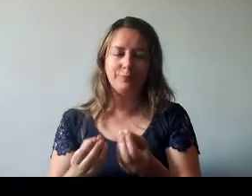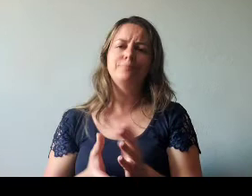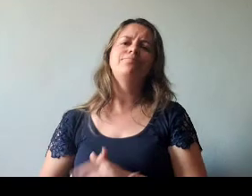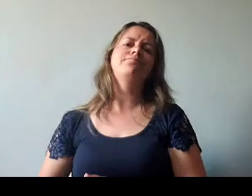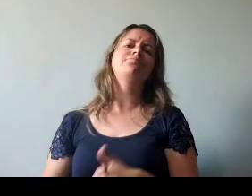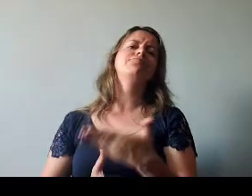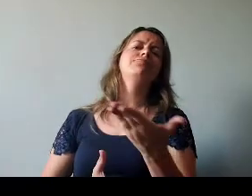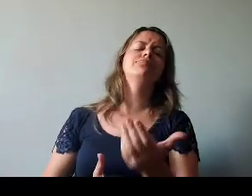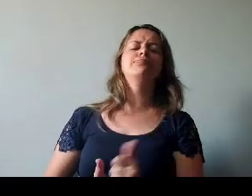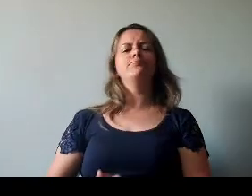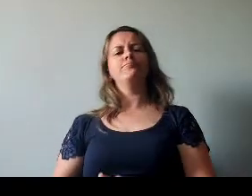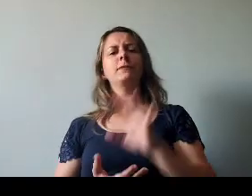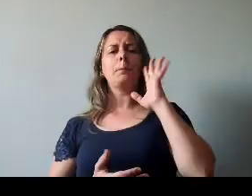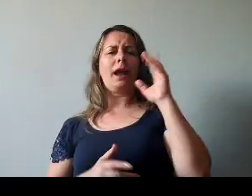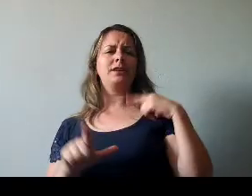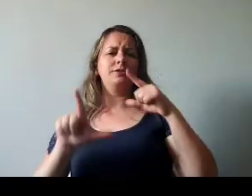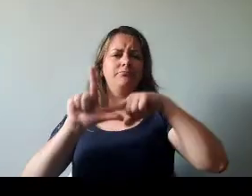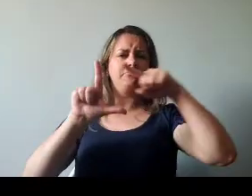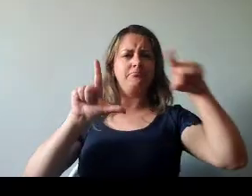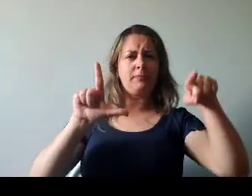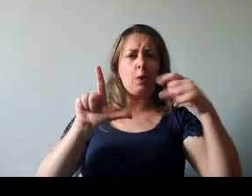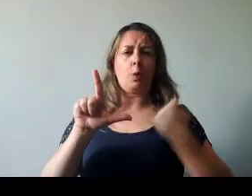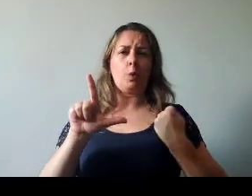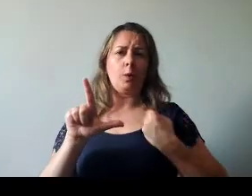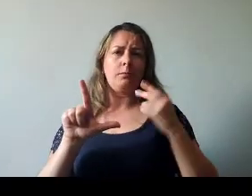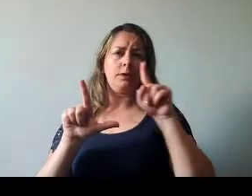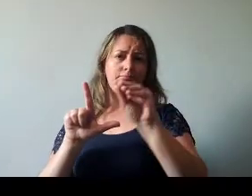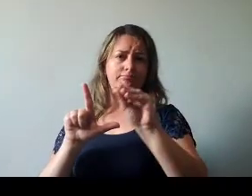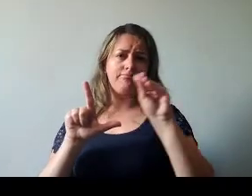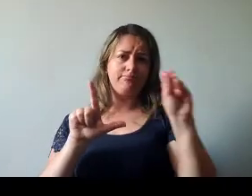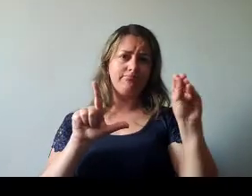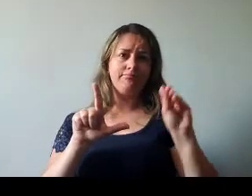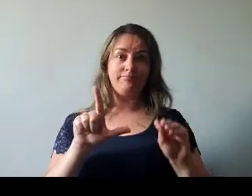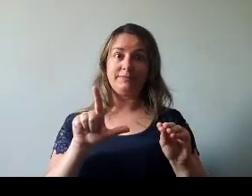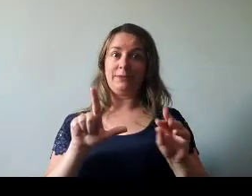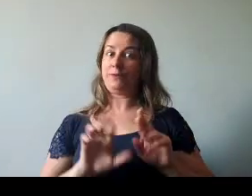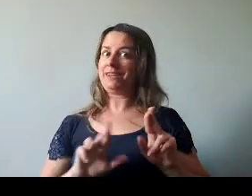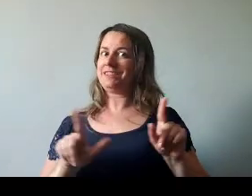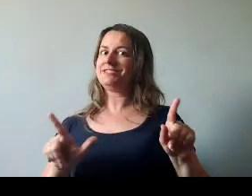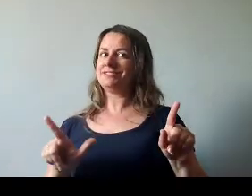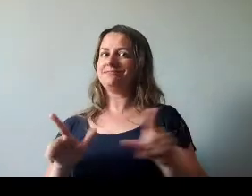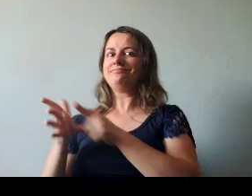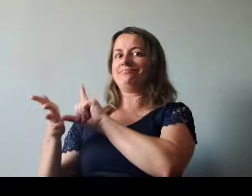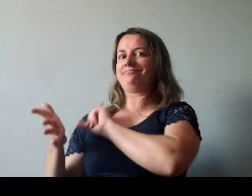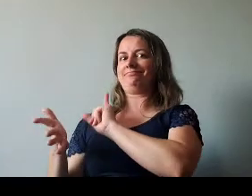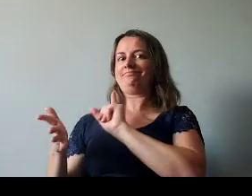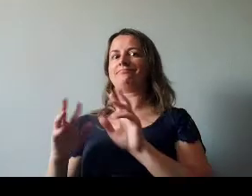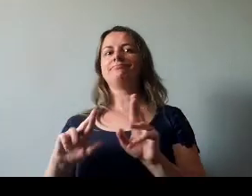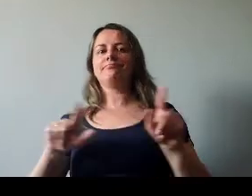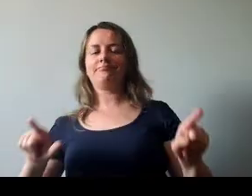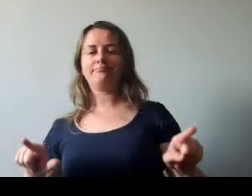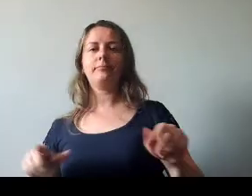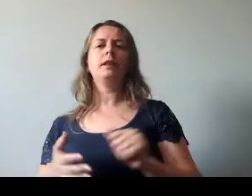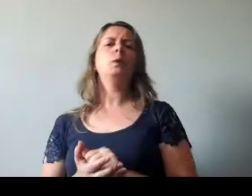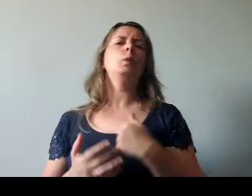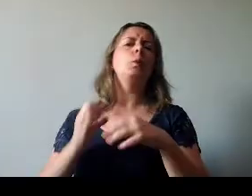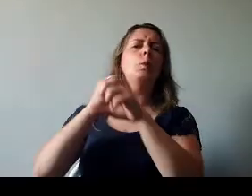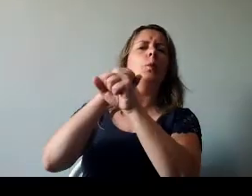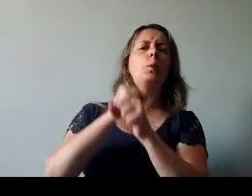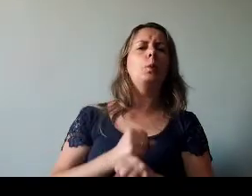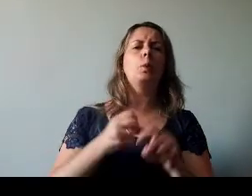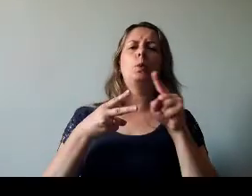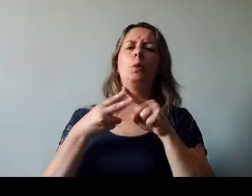nesse gráfico aí, tem esses números aí, números novos, diferentes, tá? E eu quero calcular as duas coisas, usando as